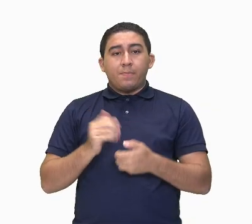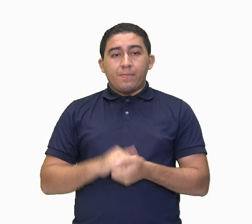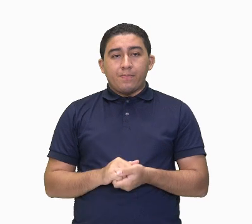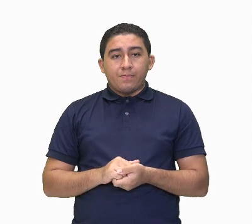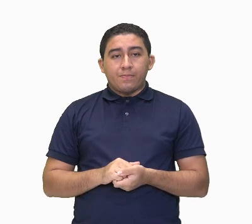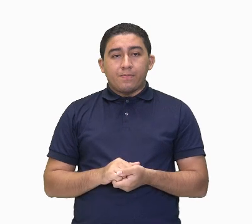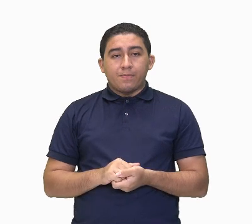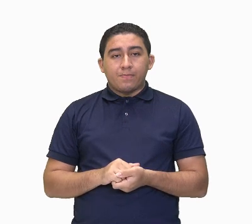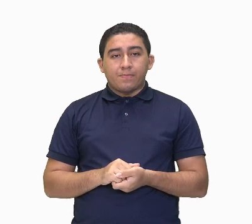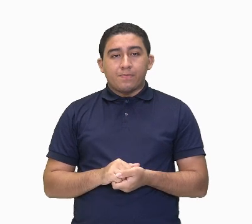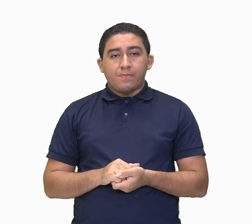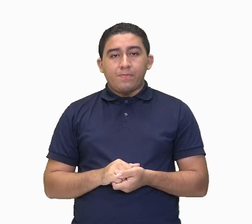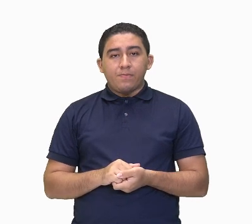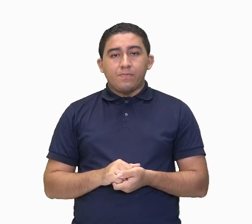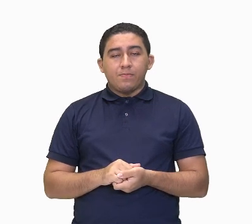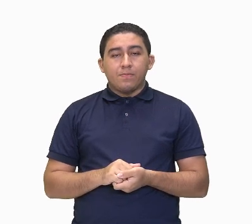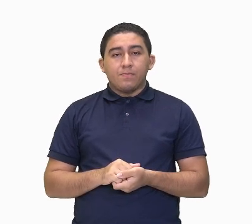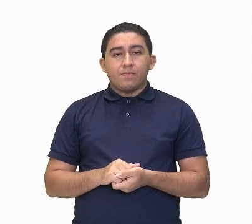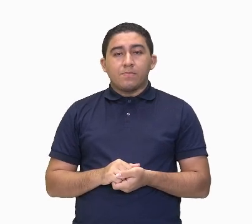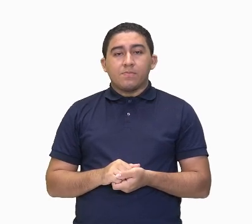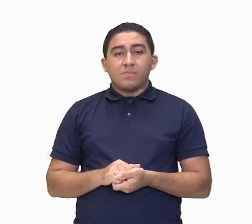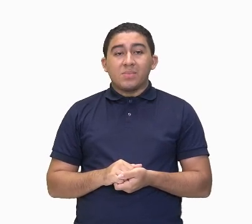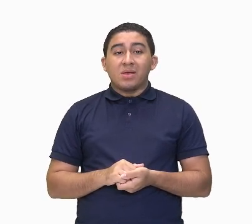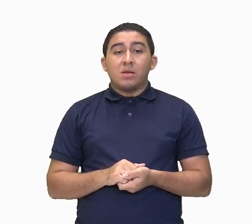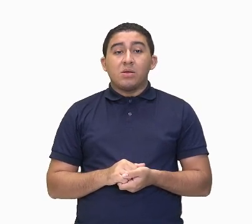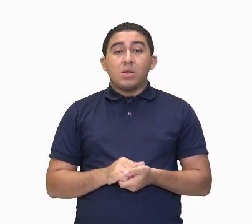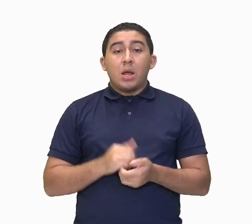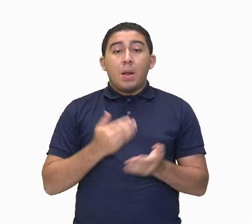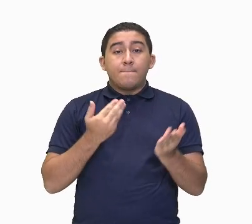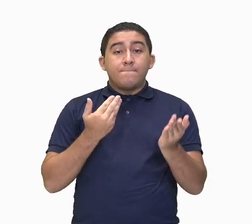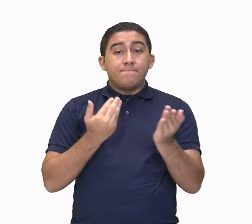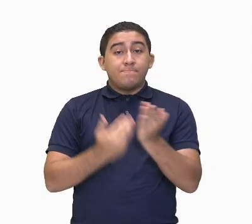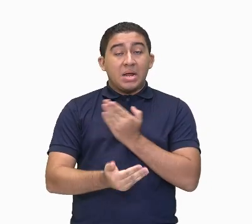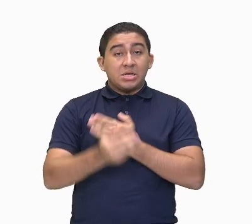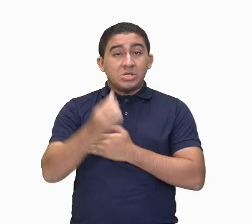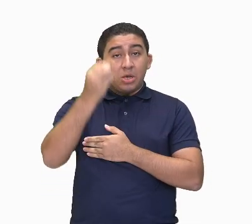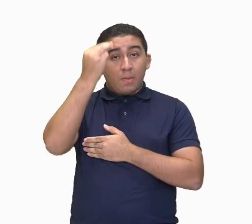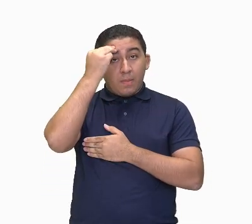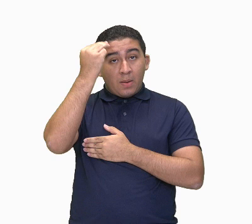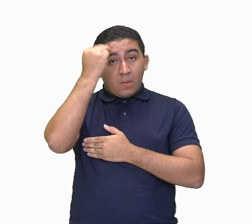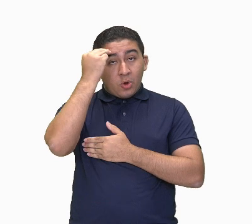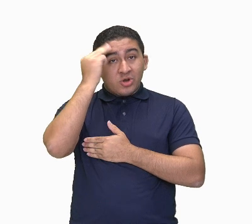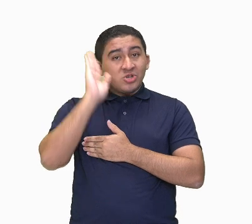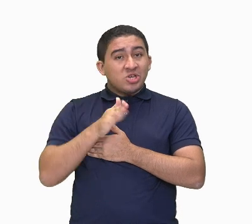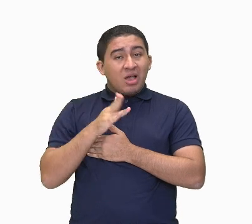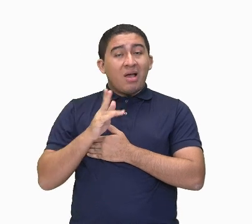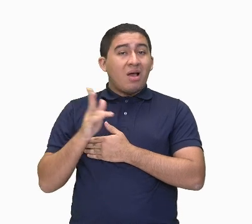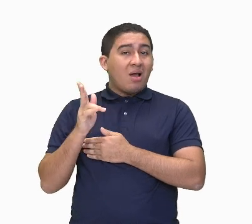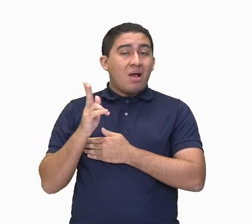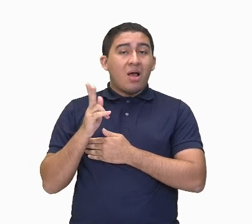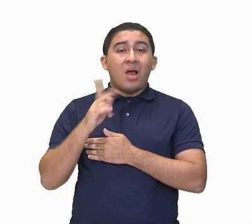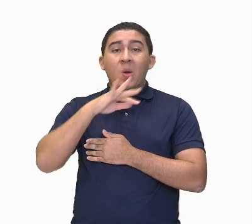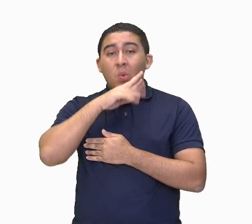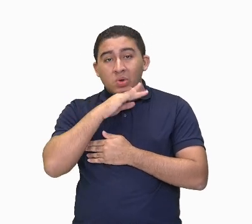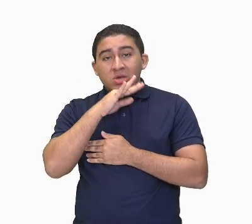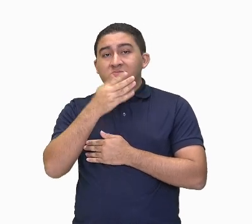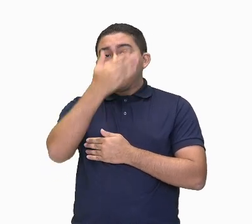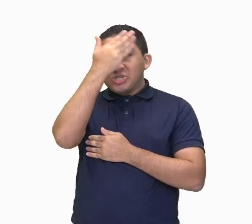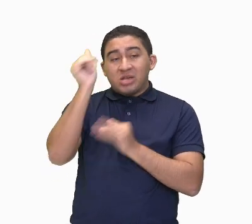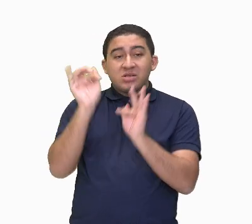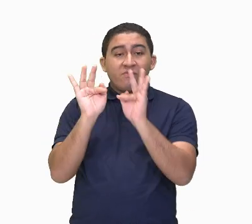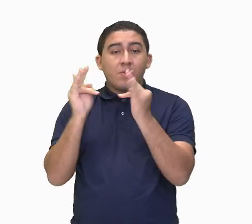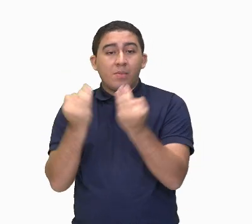visualizar. E aí nós já temos a perda de memória mais severa. Não reconhecer familiares e esquecer nomes